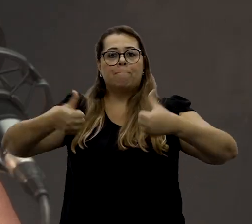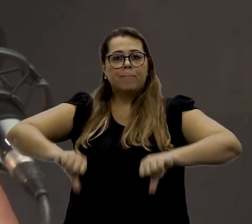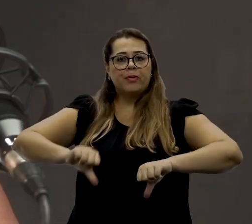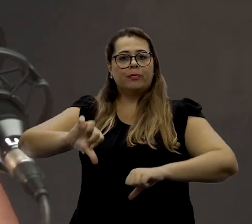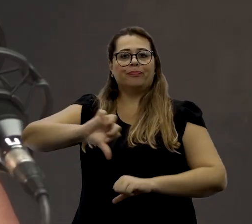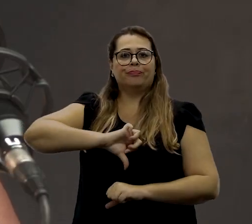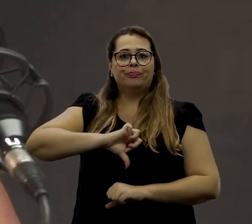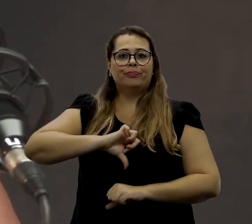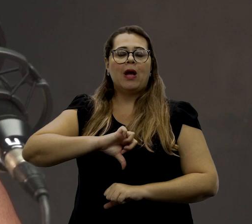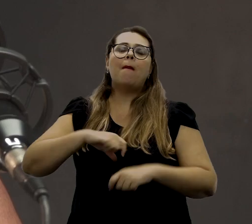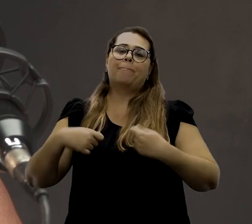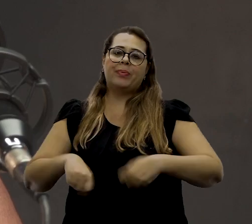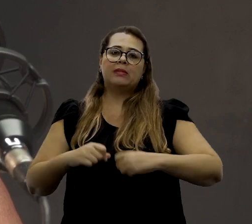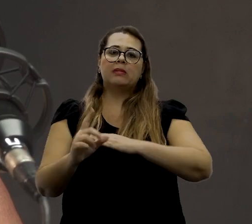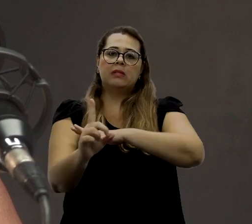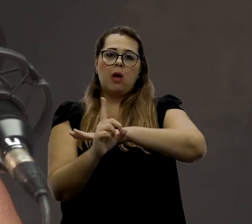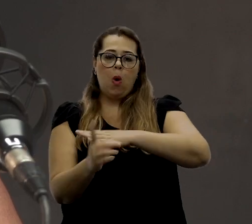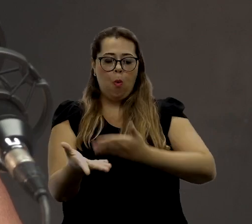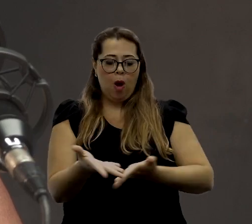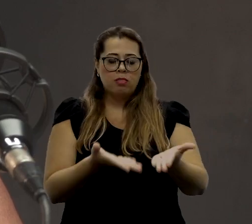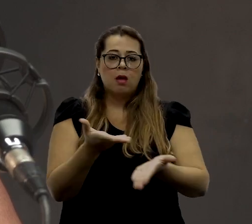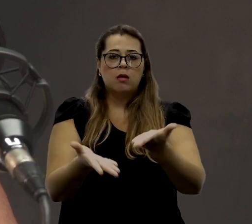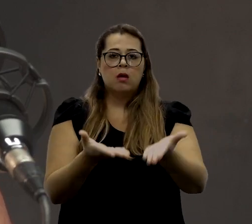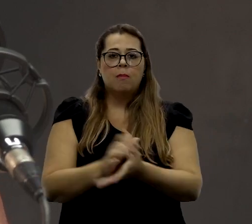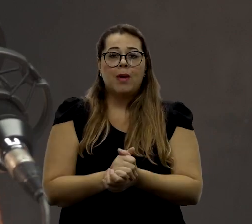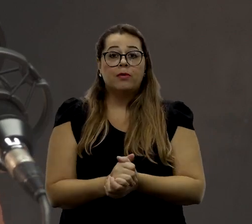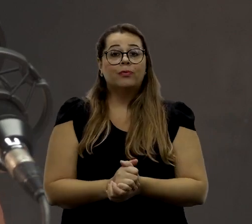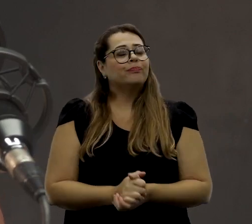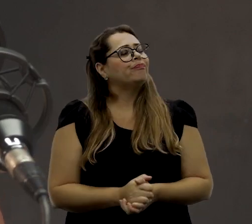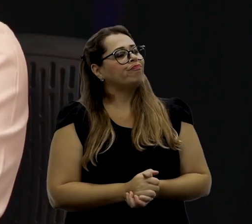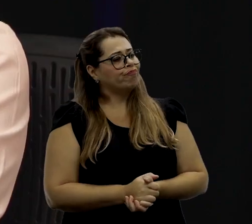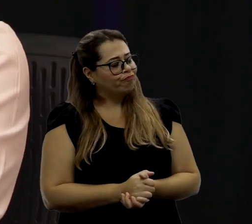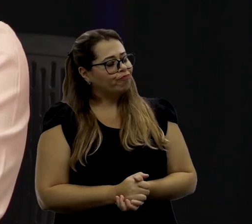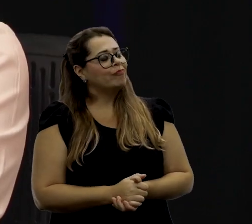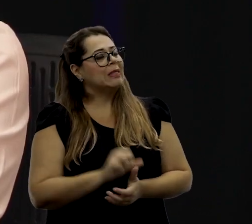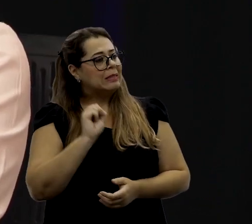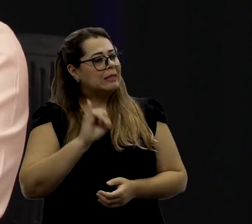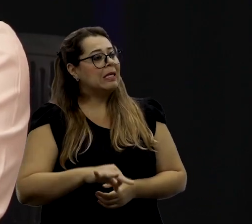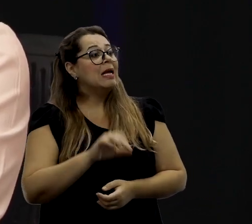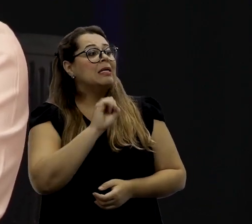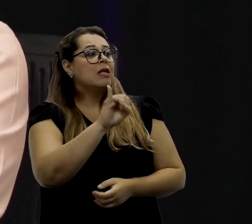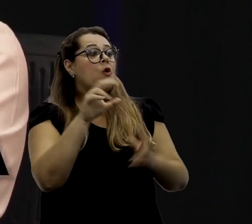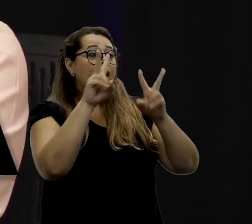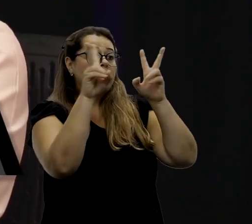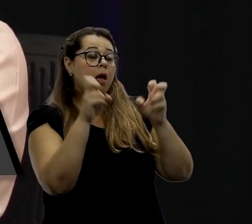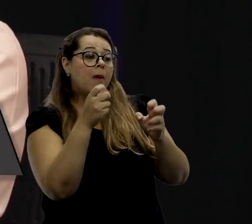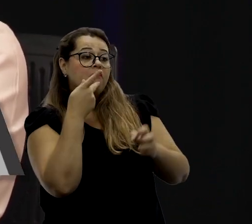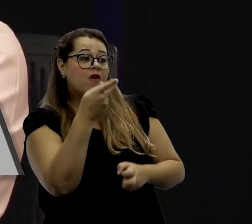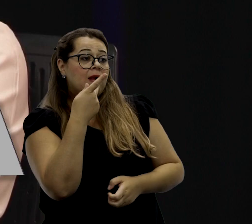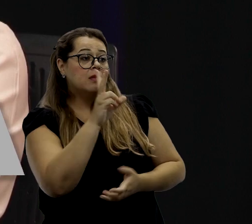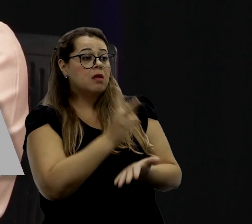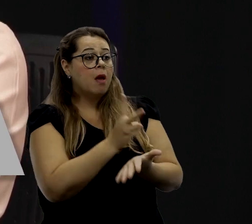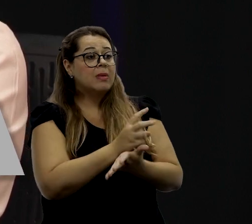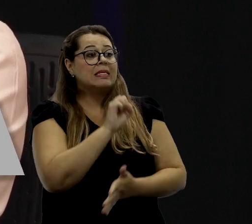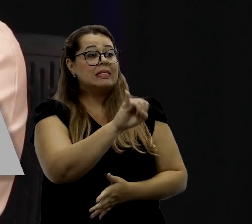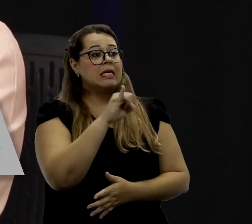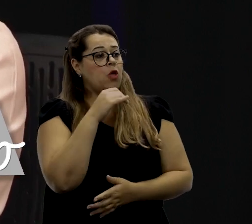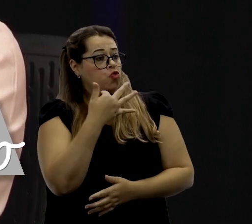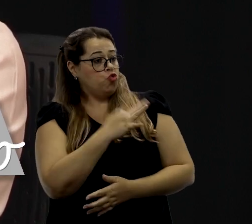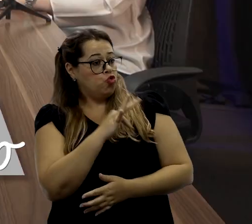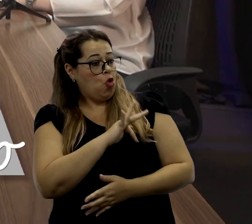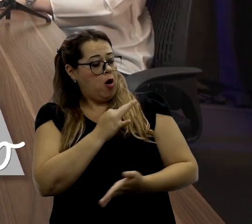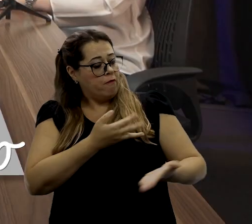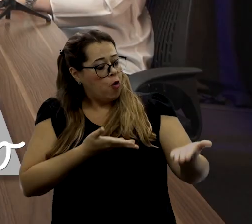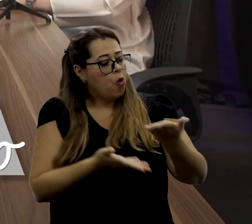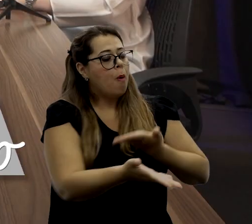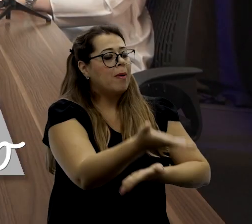ser tratado, né? E aquela questão, a dor compartilhada, ela dói menos. E é importante dizer que